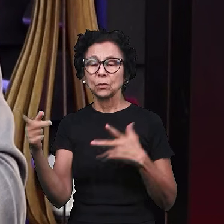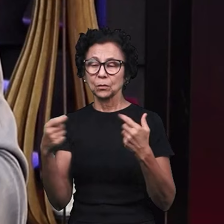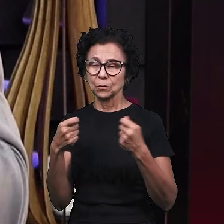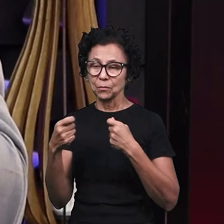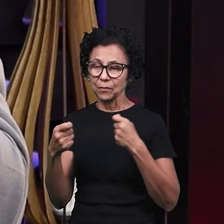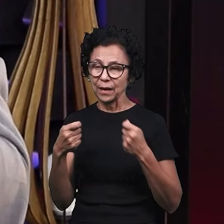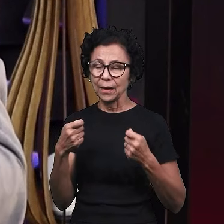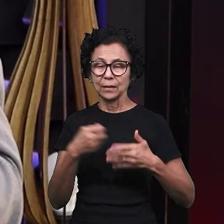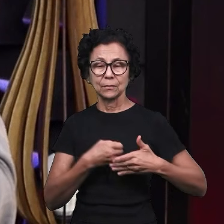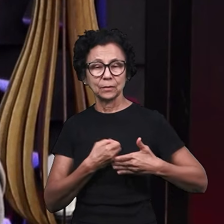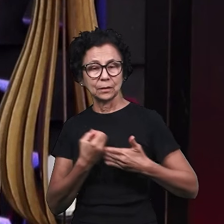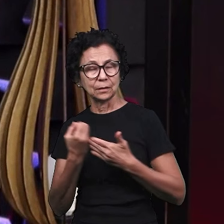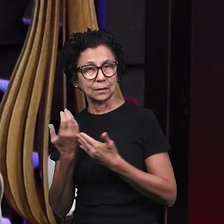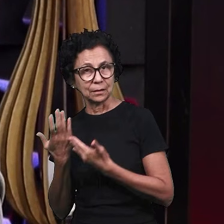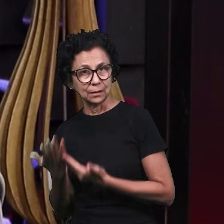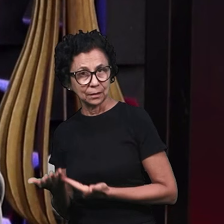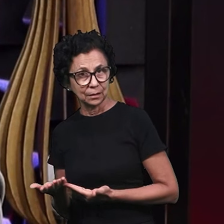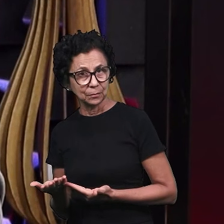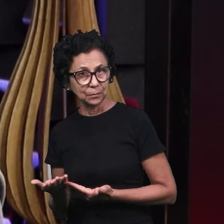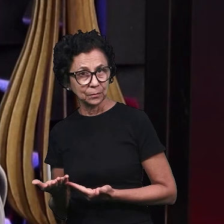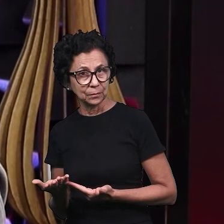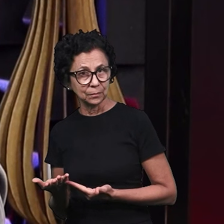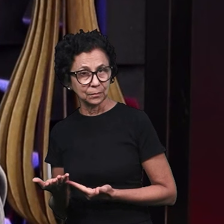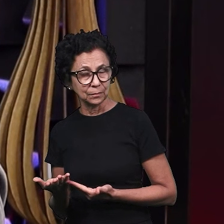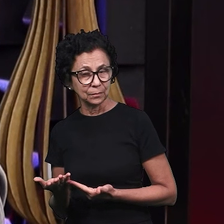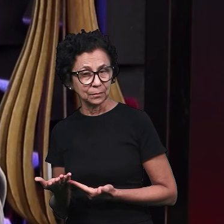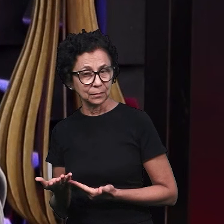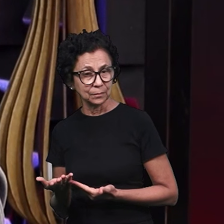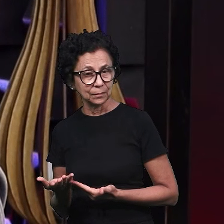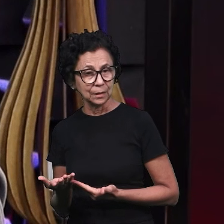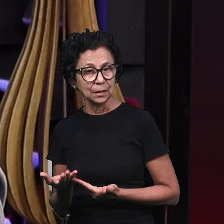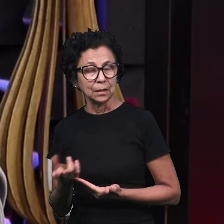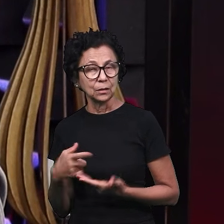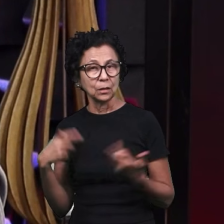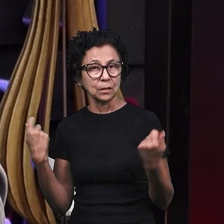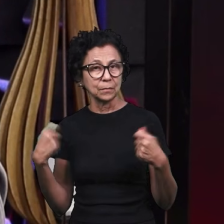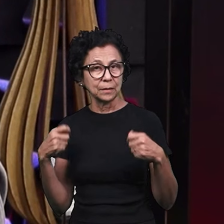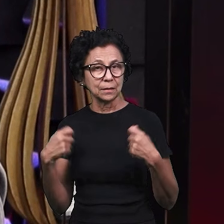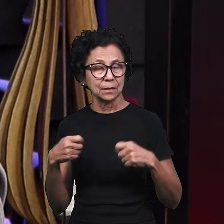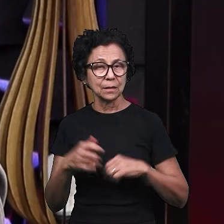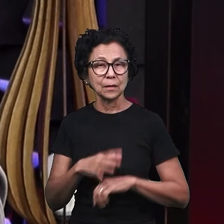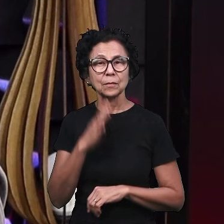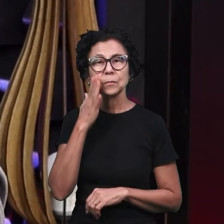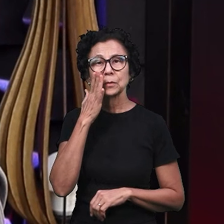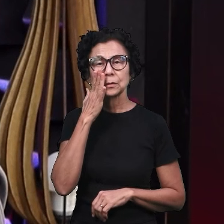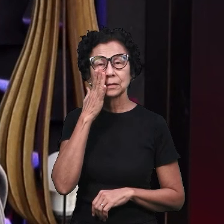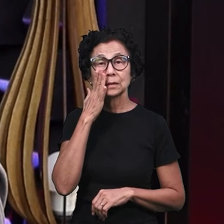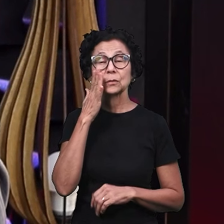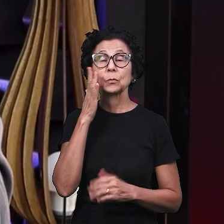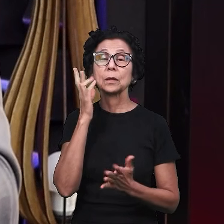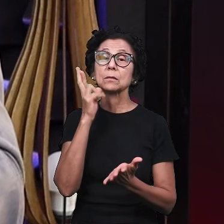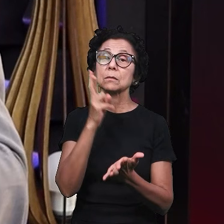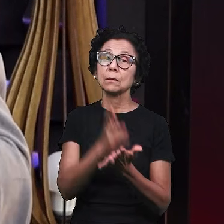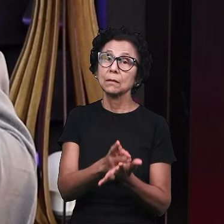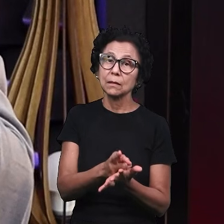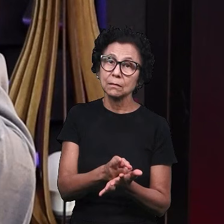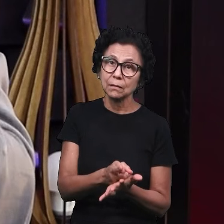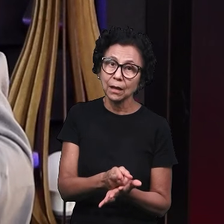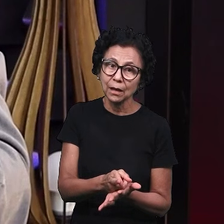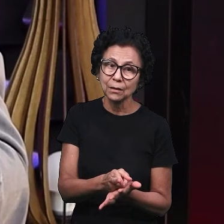vida, que nós entregamos a nossa vida ao Senhor Jesus, nós temos que dar frutos. Sim. São os frutos do Espírito, né? É